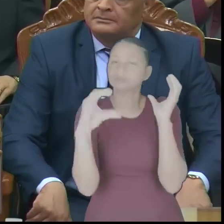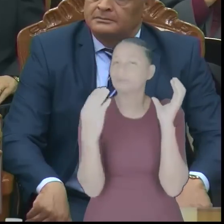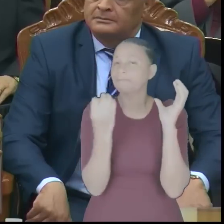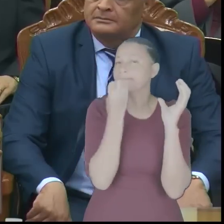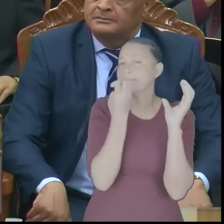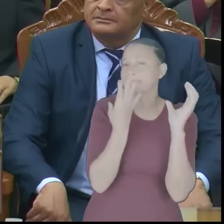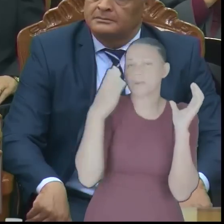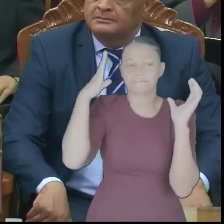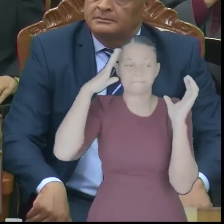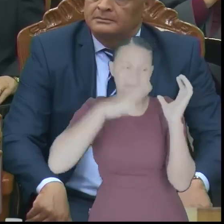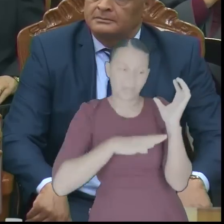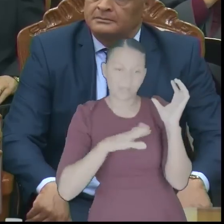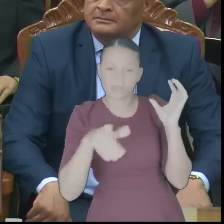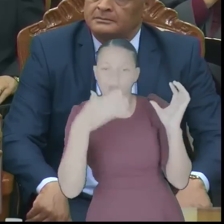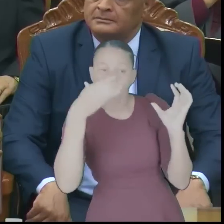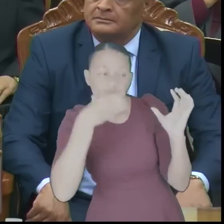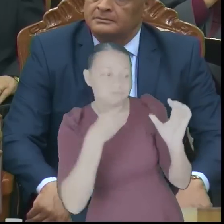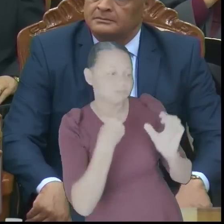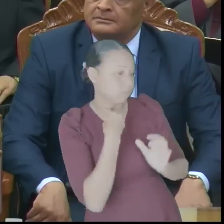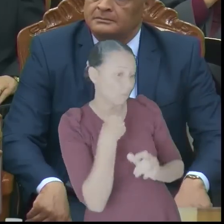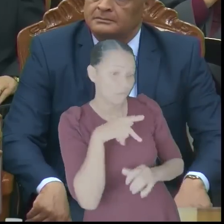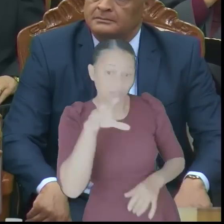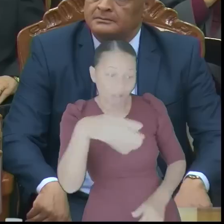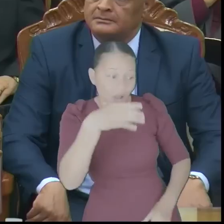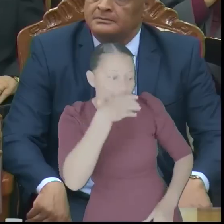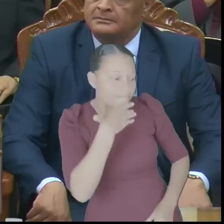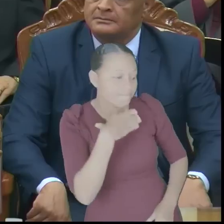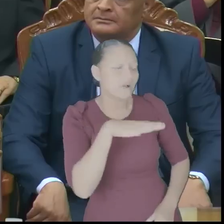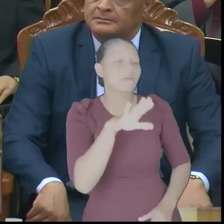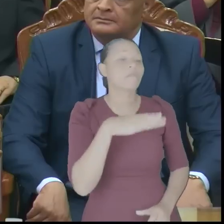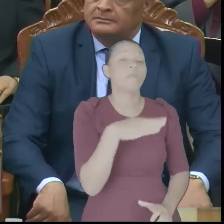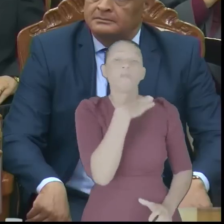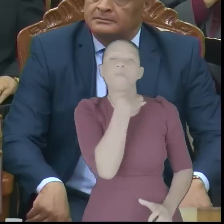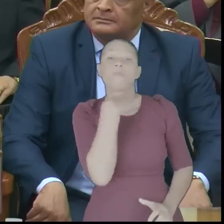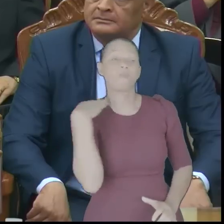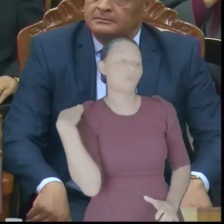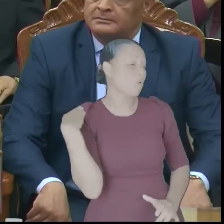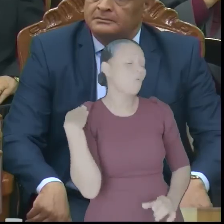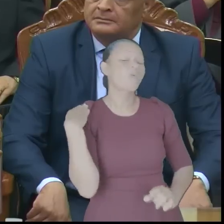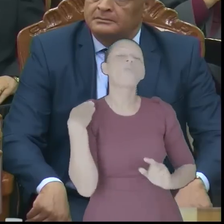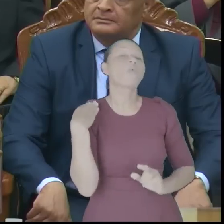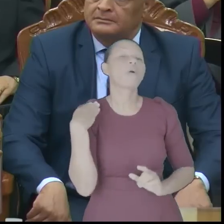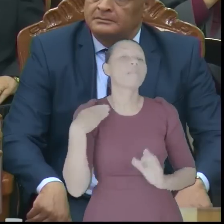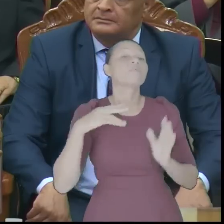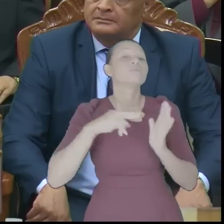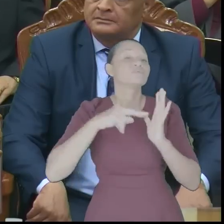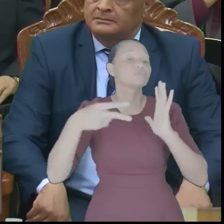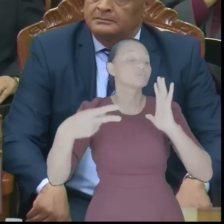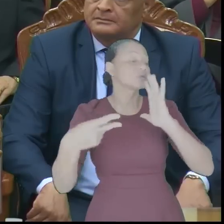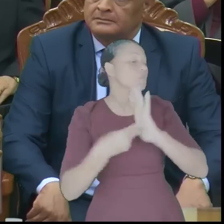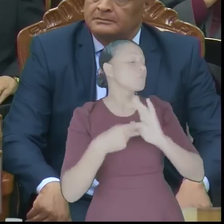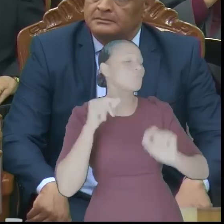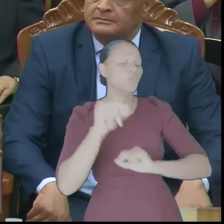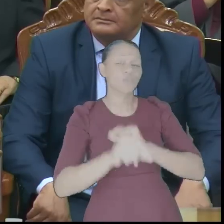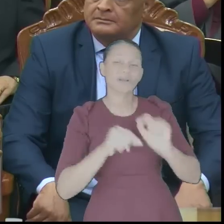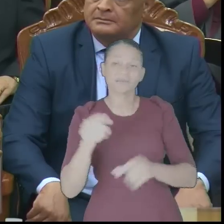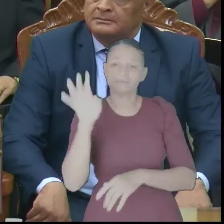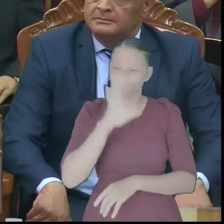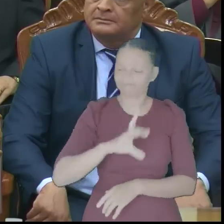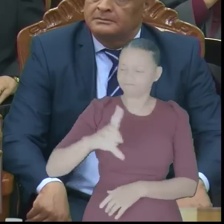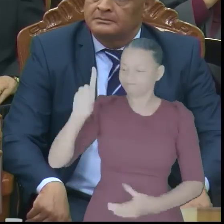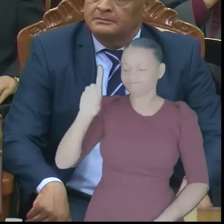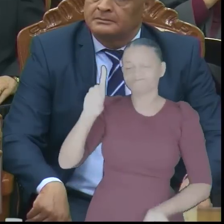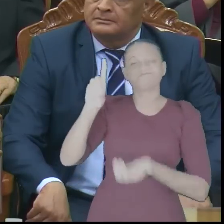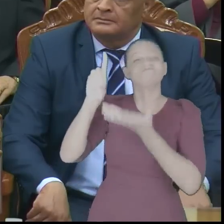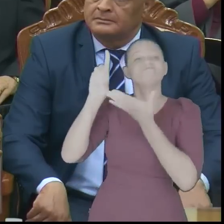comer, certamente morrerá. A morte ali dita por Deus é a própria ausência de Deus, porque Deus, ele é